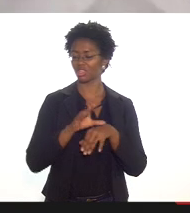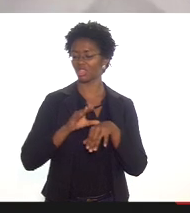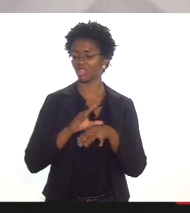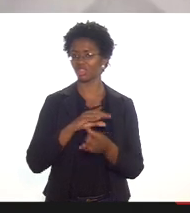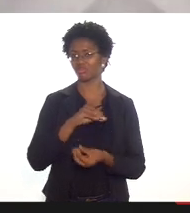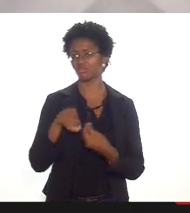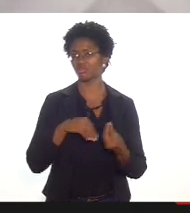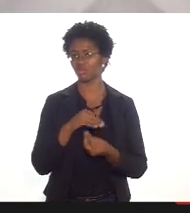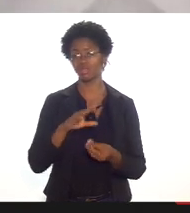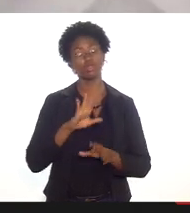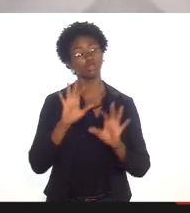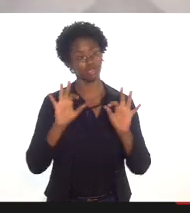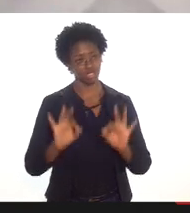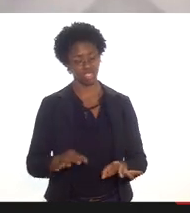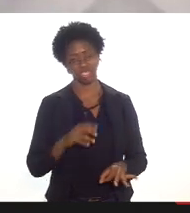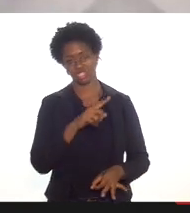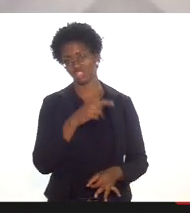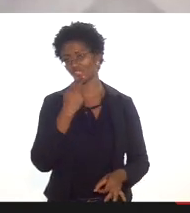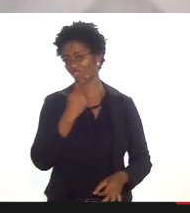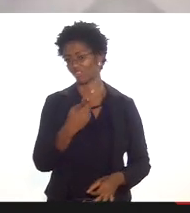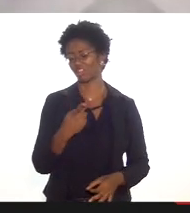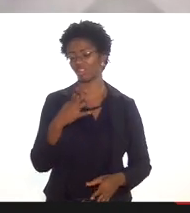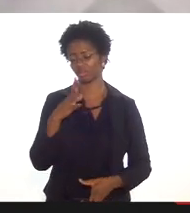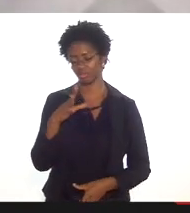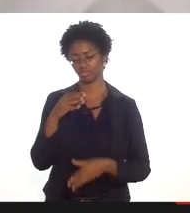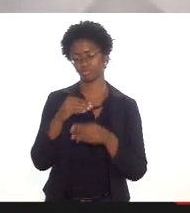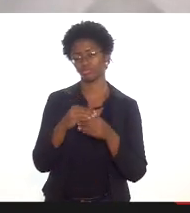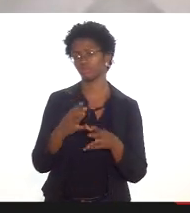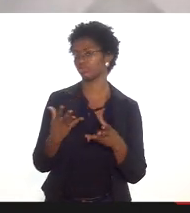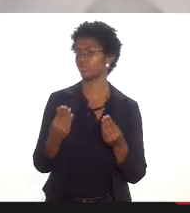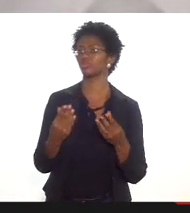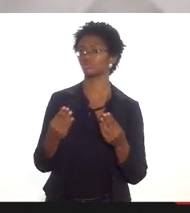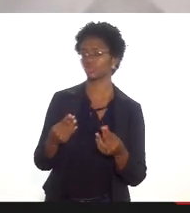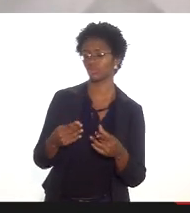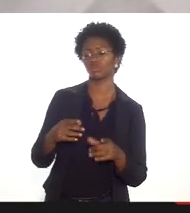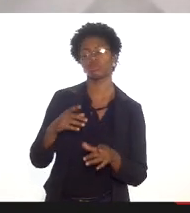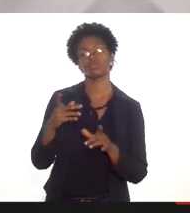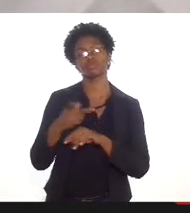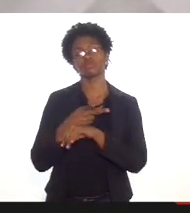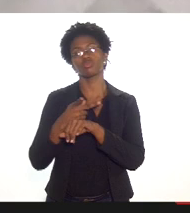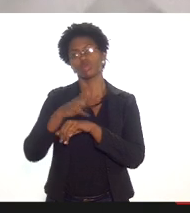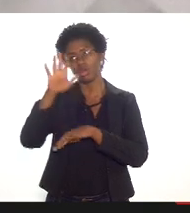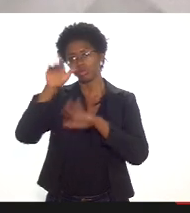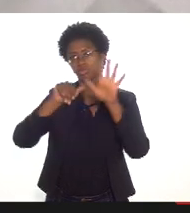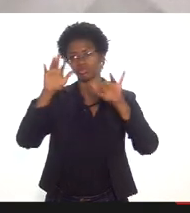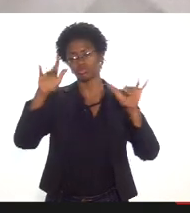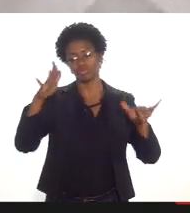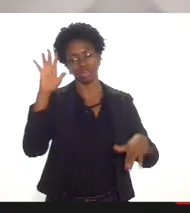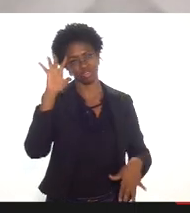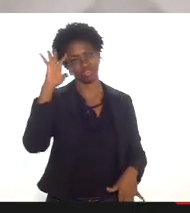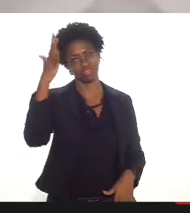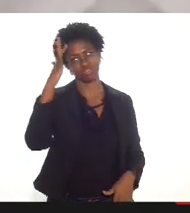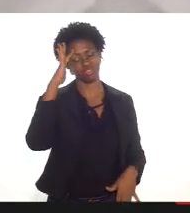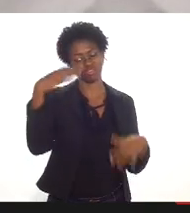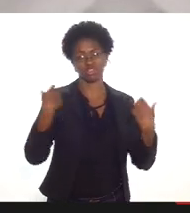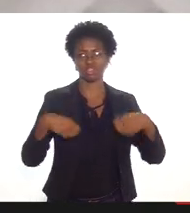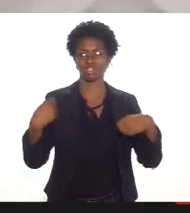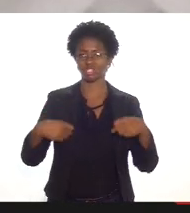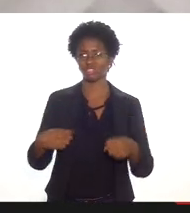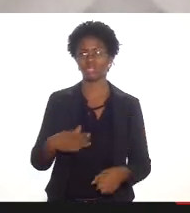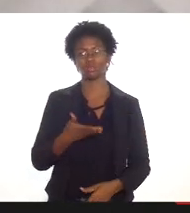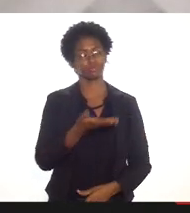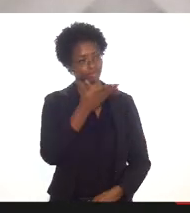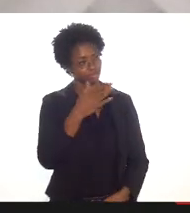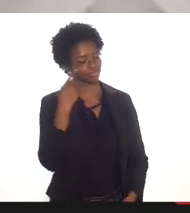desenho desse problema, mas também na busca das soluções necessárias para o enfrentamento dessa questão. Deputada